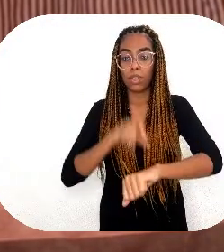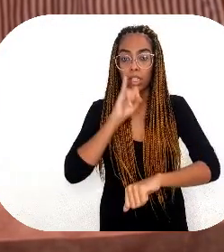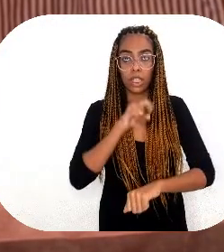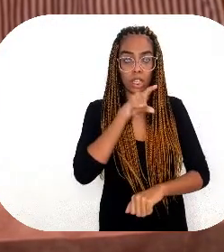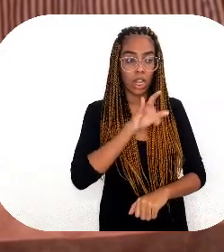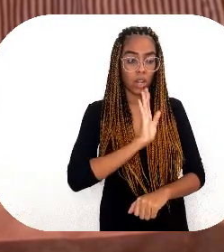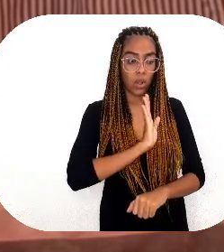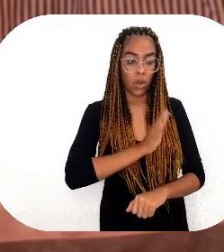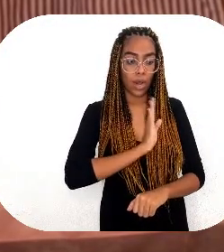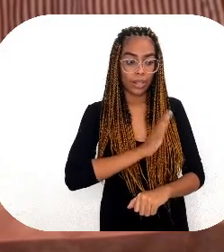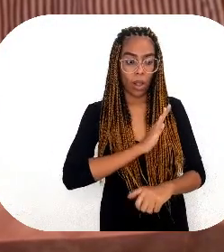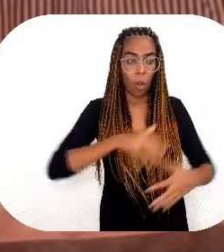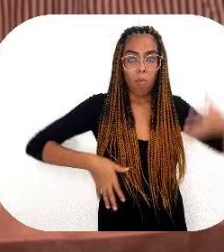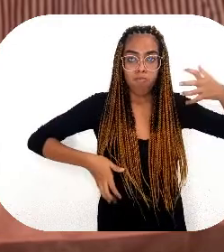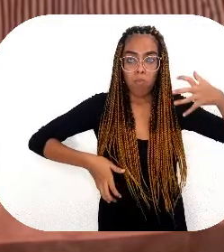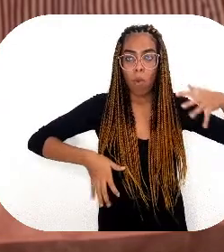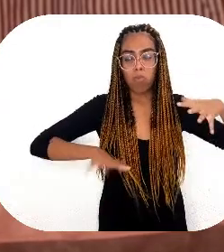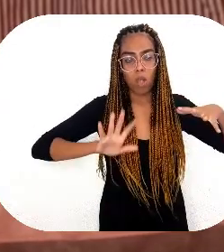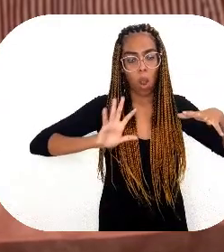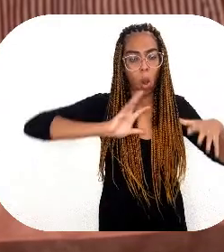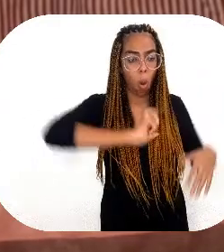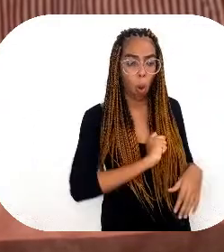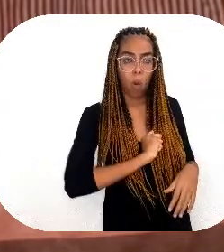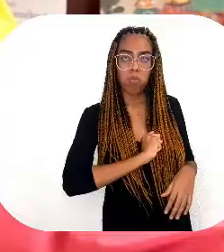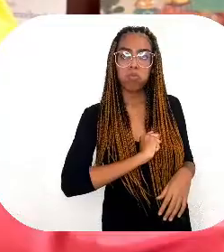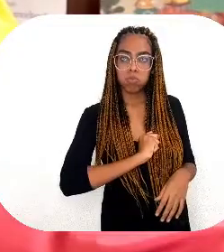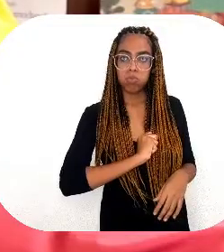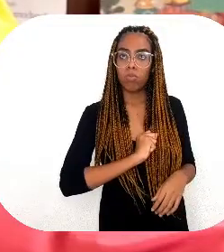se comesse um coração de macaco.